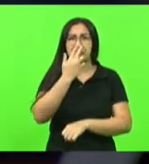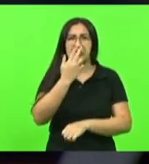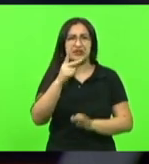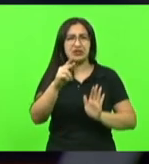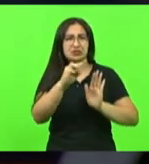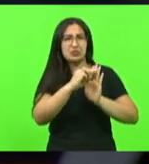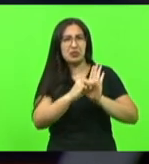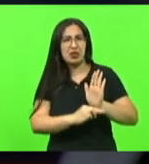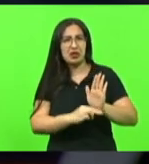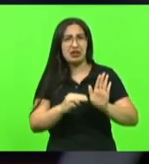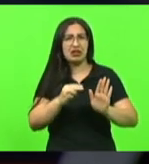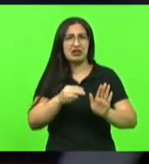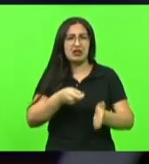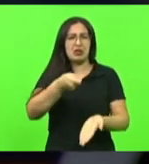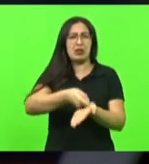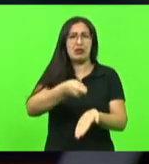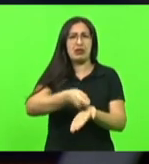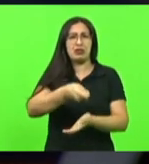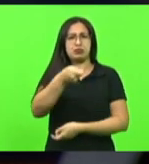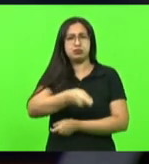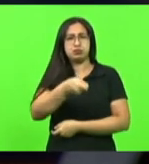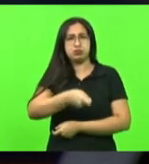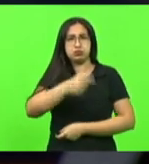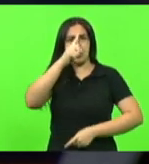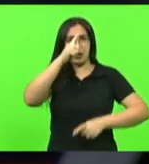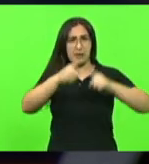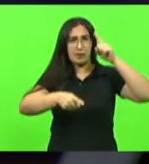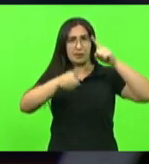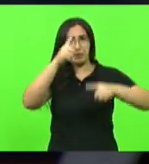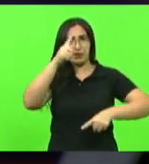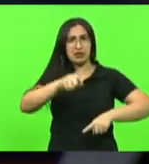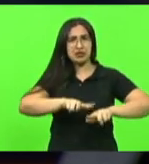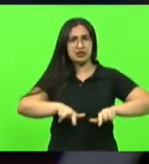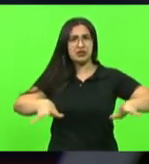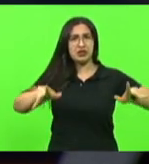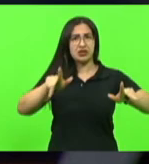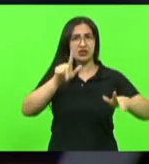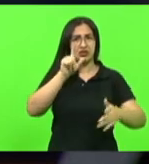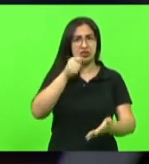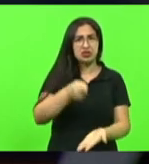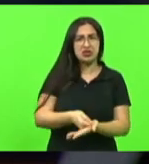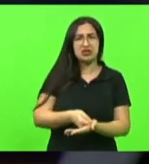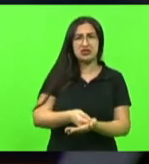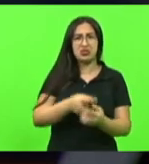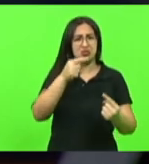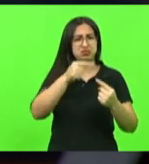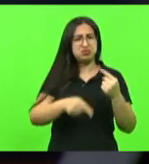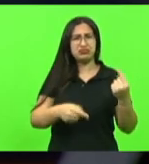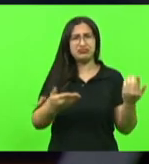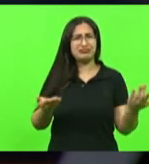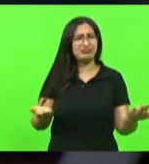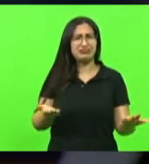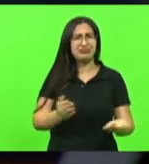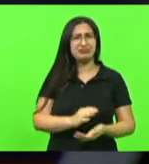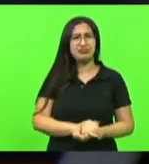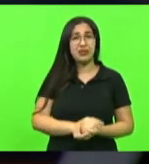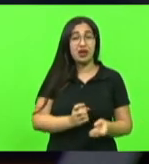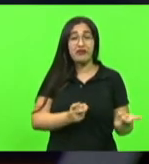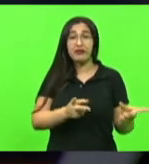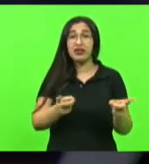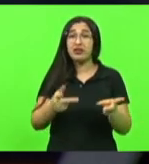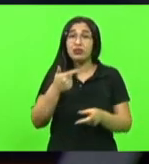impor decisões descabidas, deputado Moacir Sopelsa, ele está vendendo um queijo